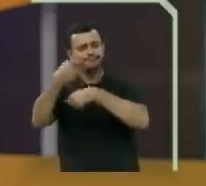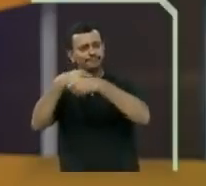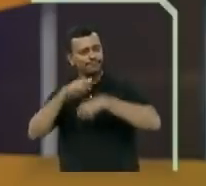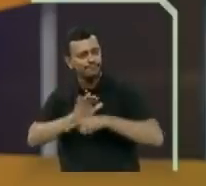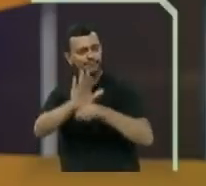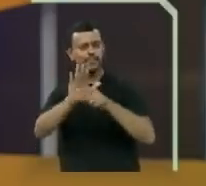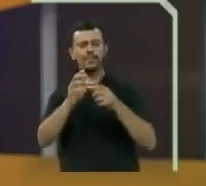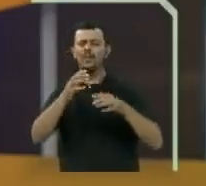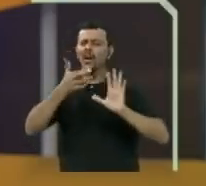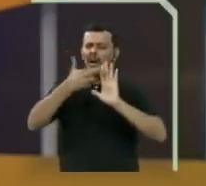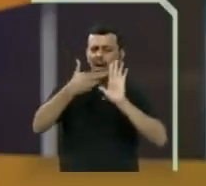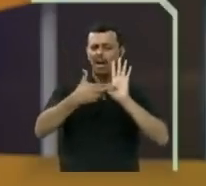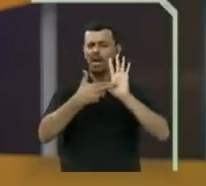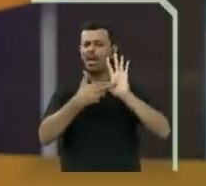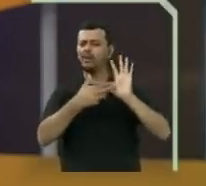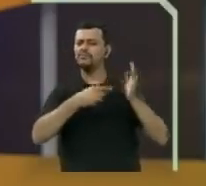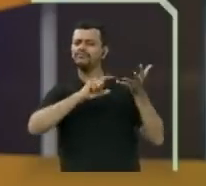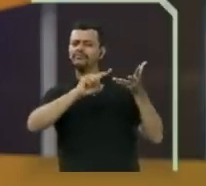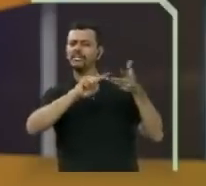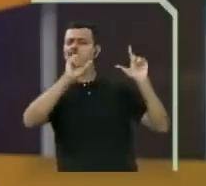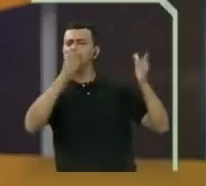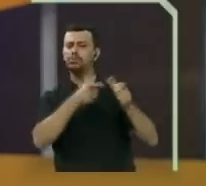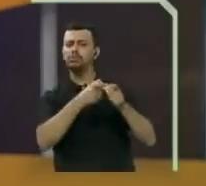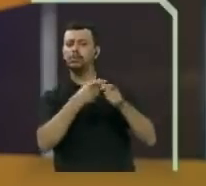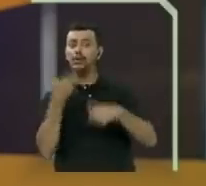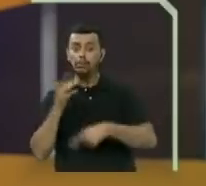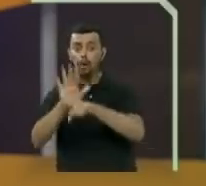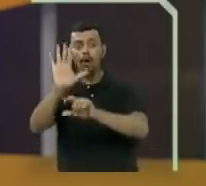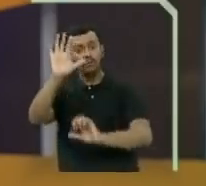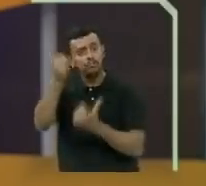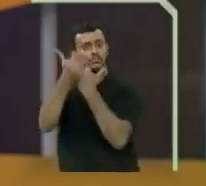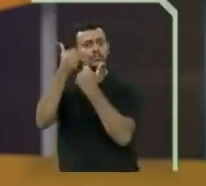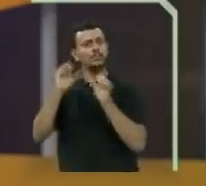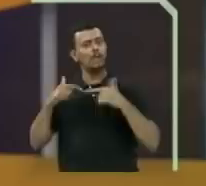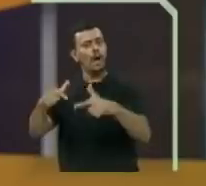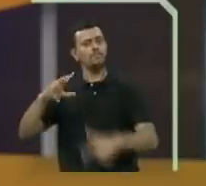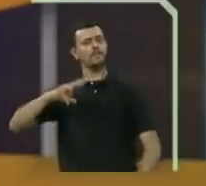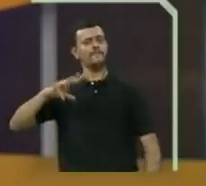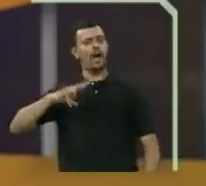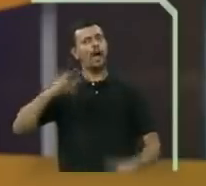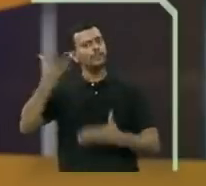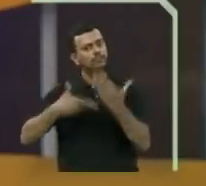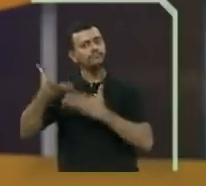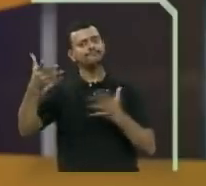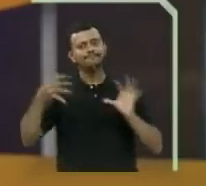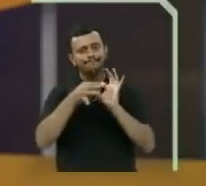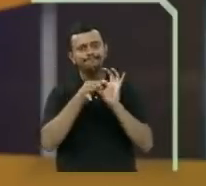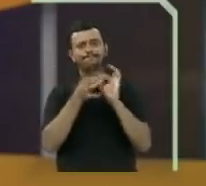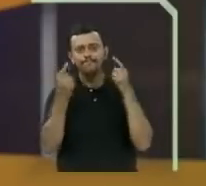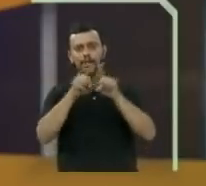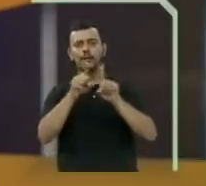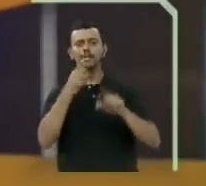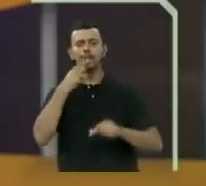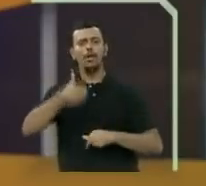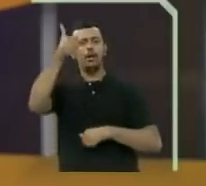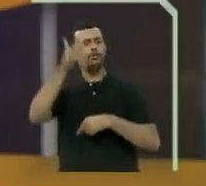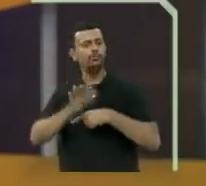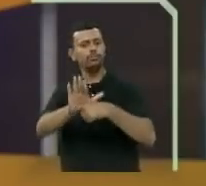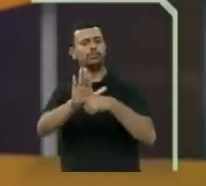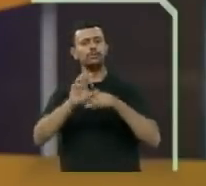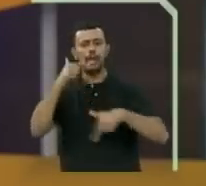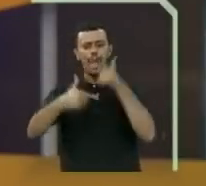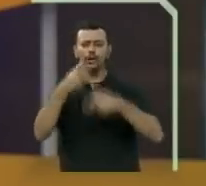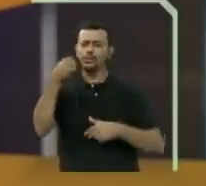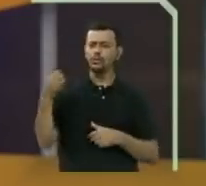reduzindo a burocracia e apoiando a atividade privada, reduzindo o tamanho do Estado e melhorando as condições para a classe trabalhadora, gerando